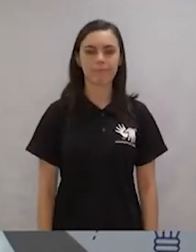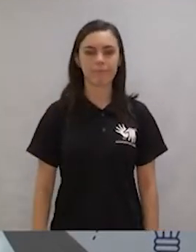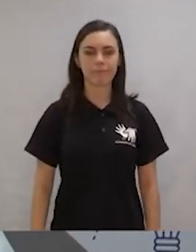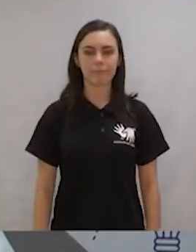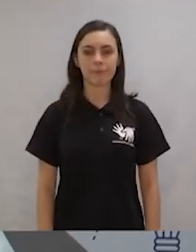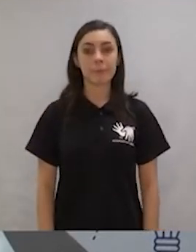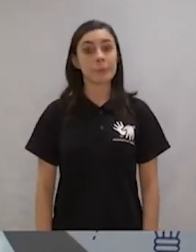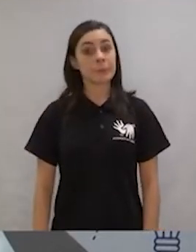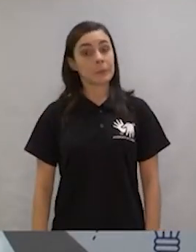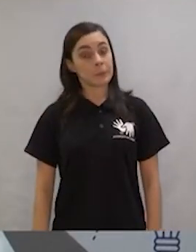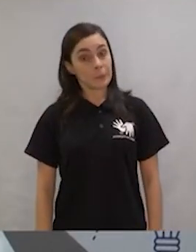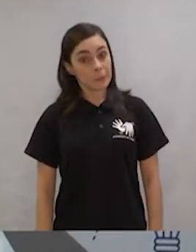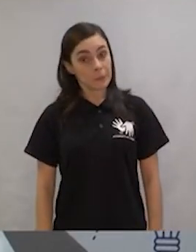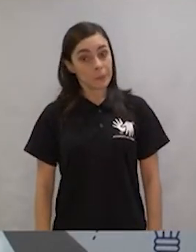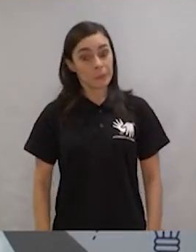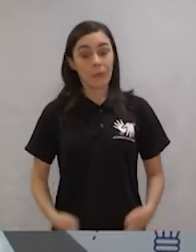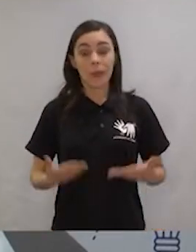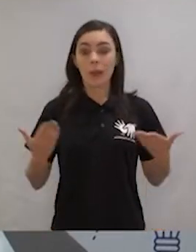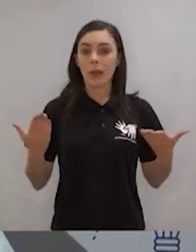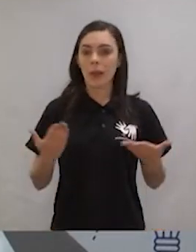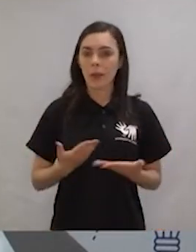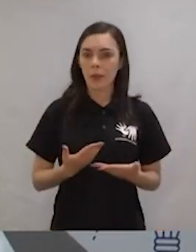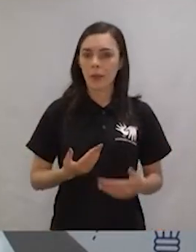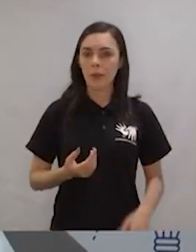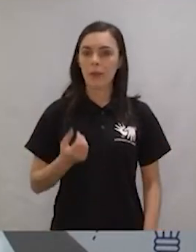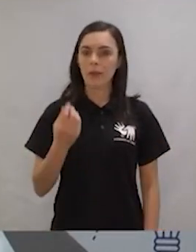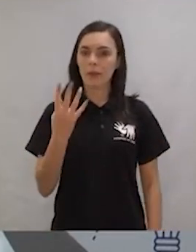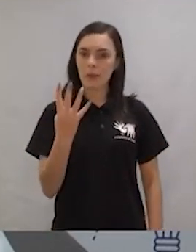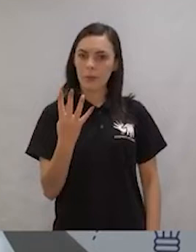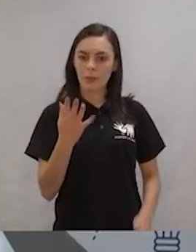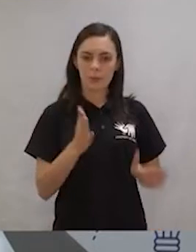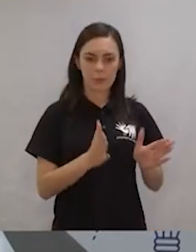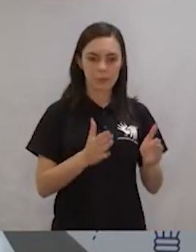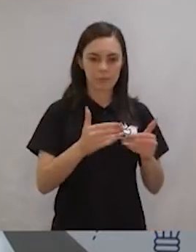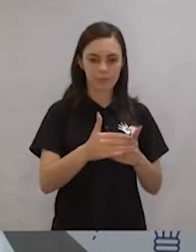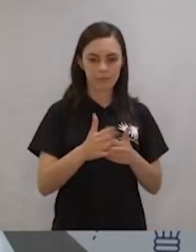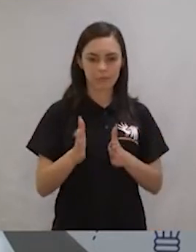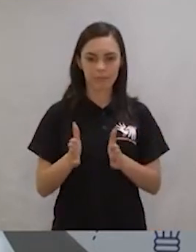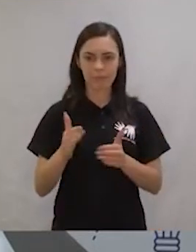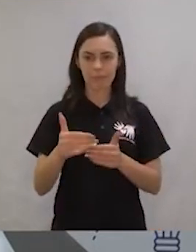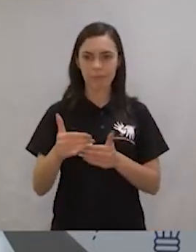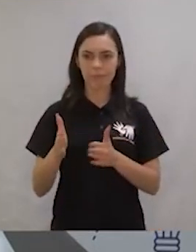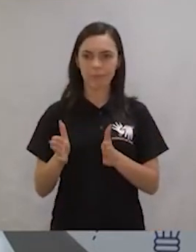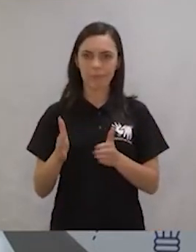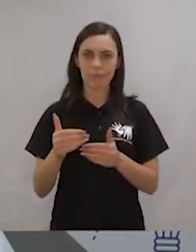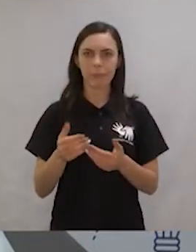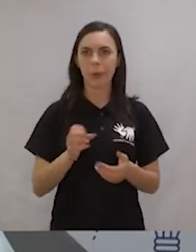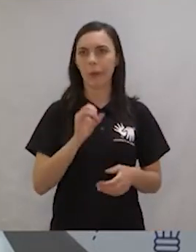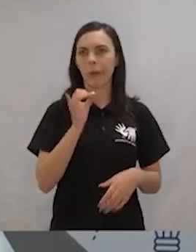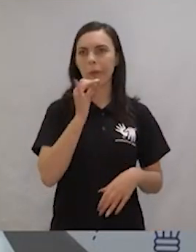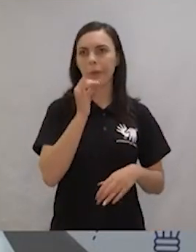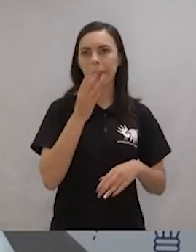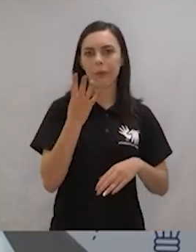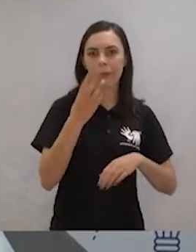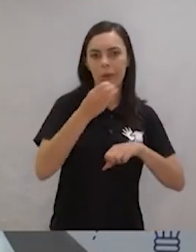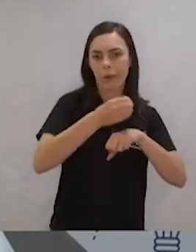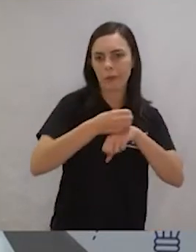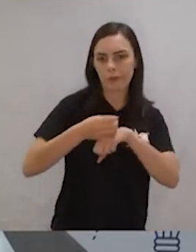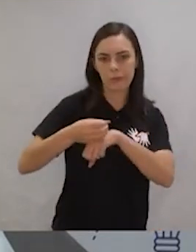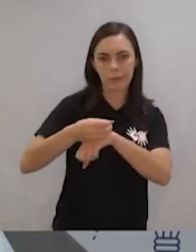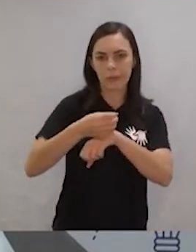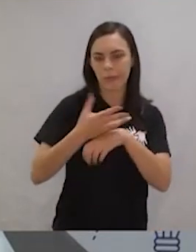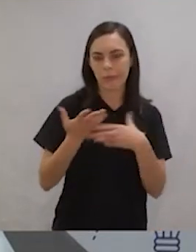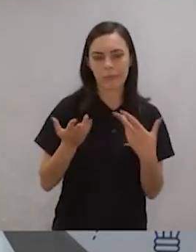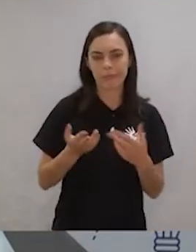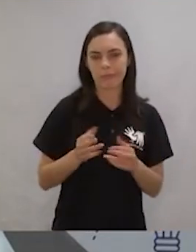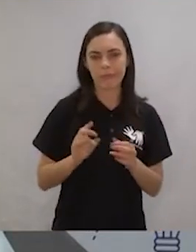igualdade. Então, eu tenho que dividir em 4 cestinhas, em 4 copinhos, do que vocês